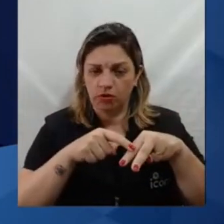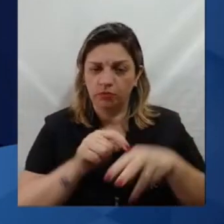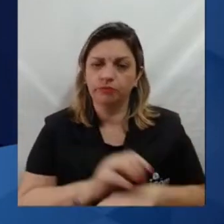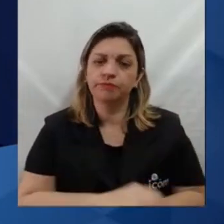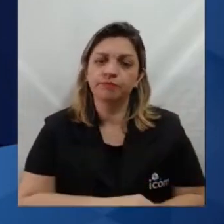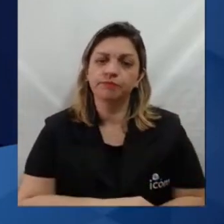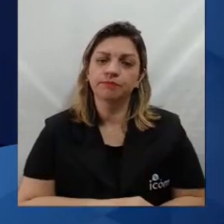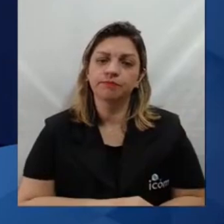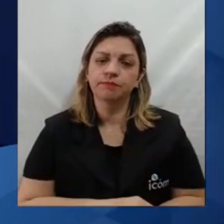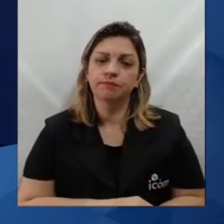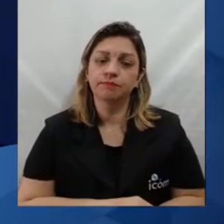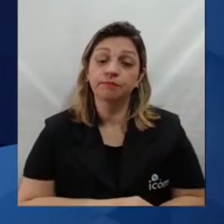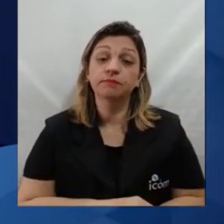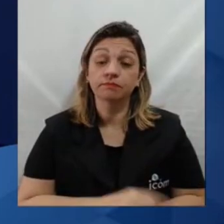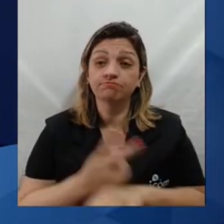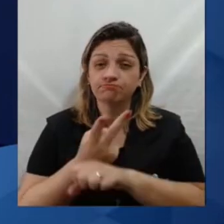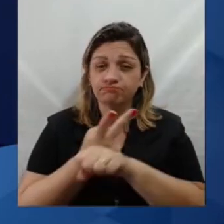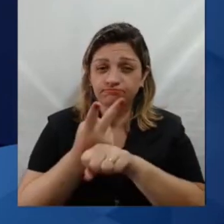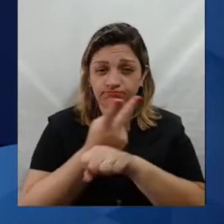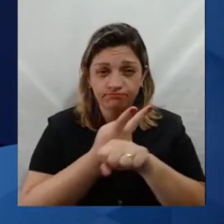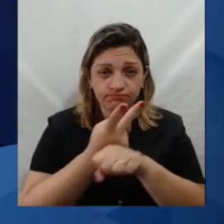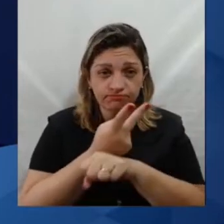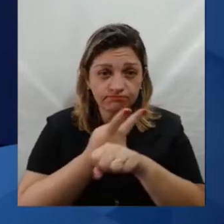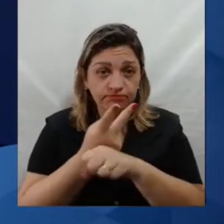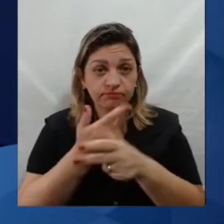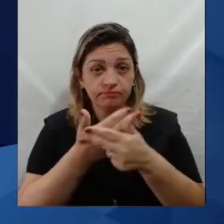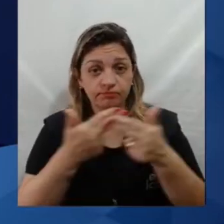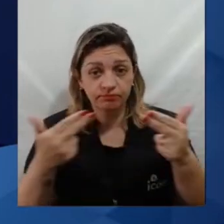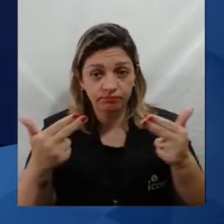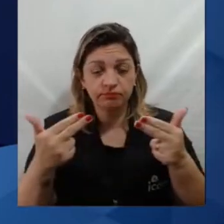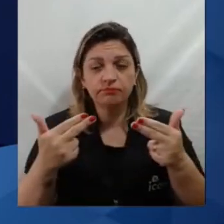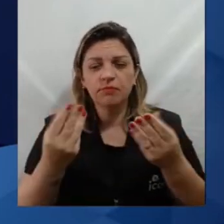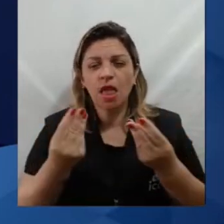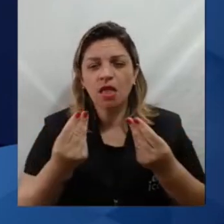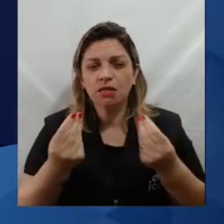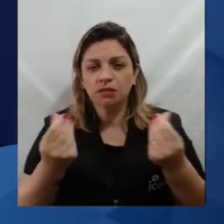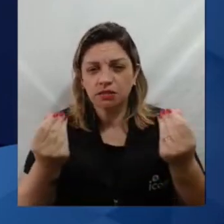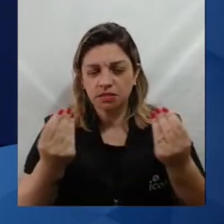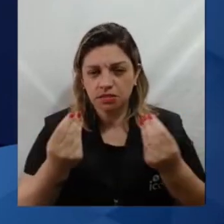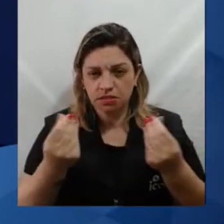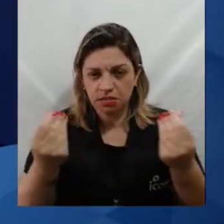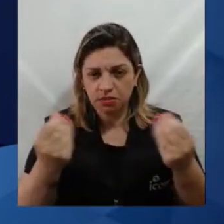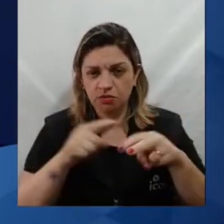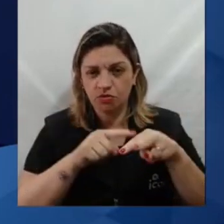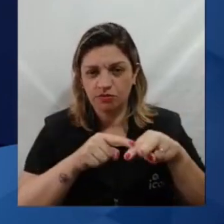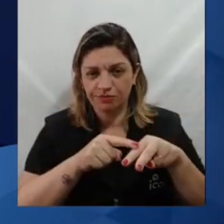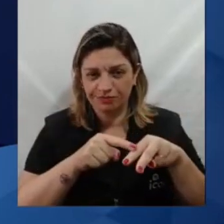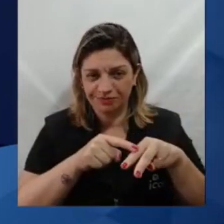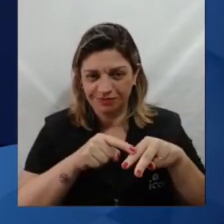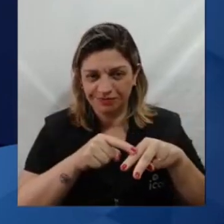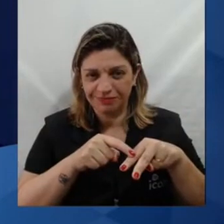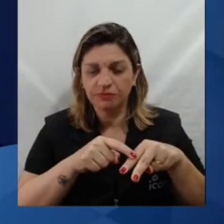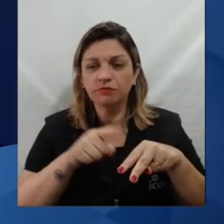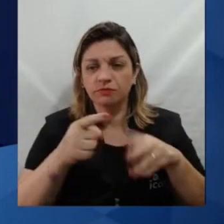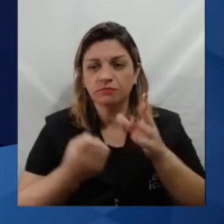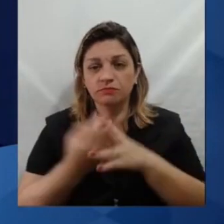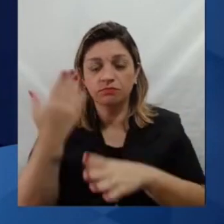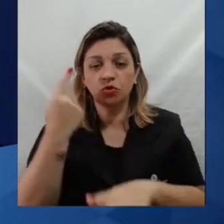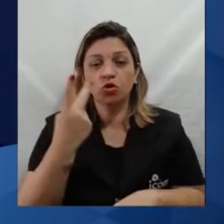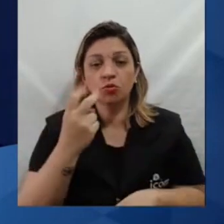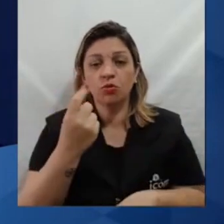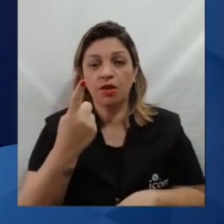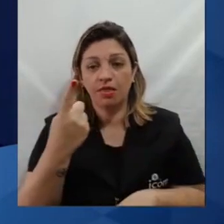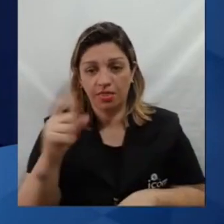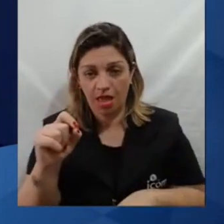E na busca, então, de um instrumento mais sensível para a osteoartrite de joelho, foi criado em 2010 por Hawker